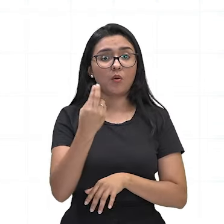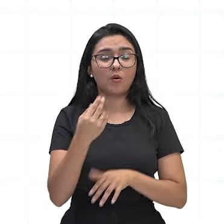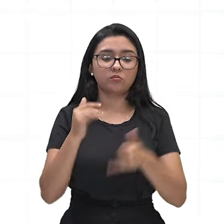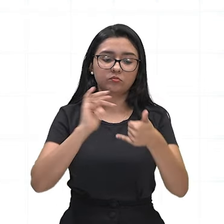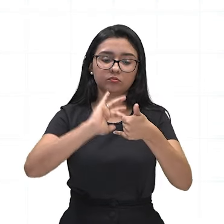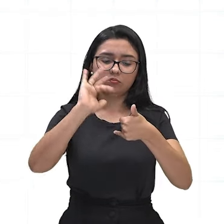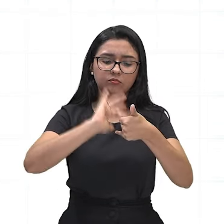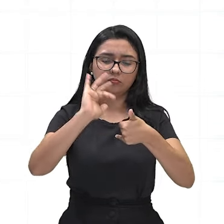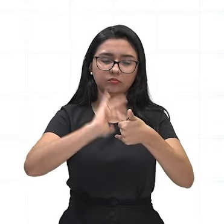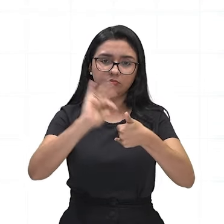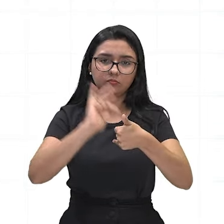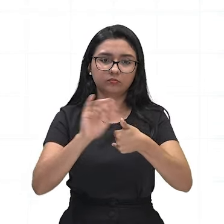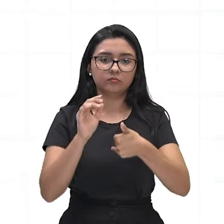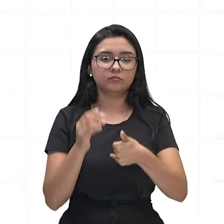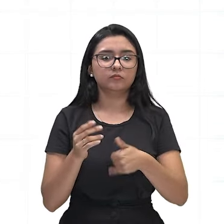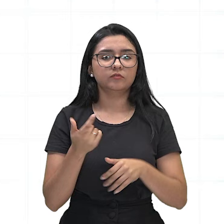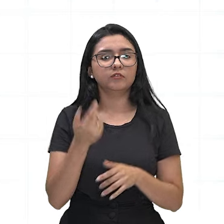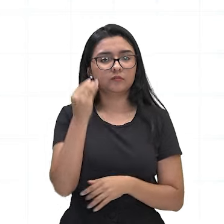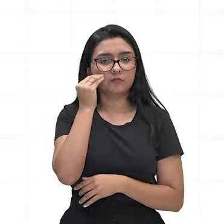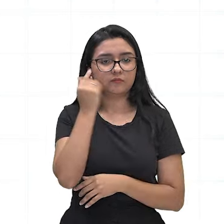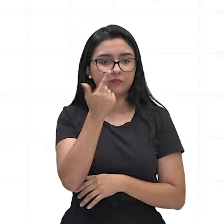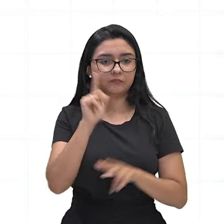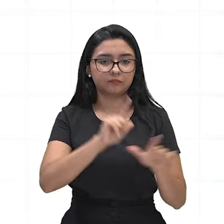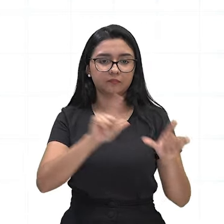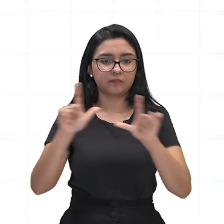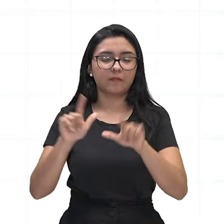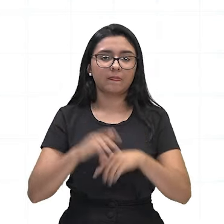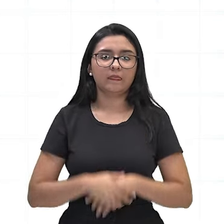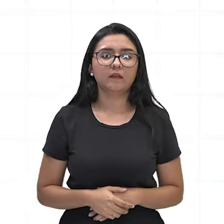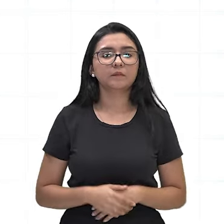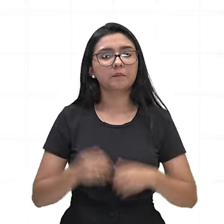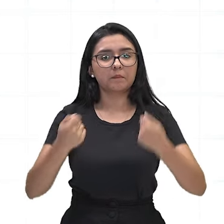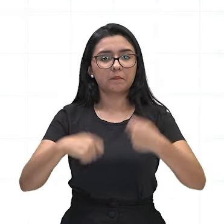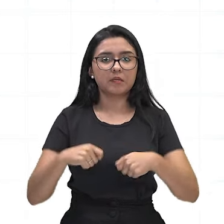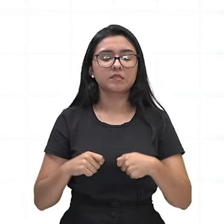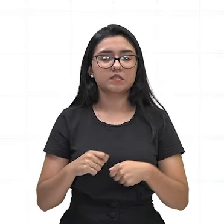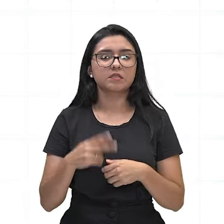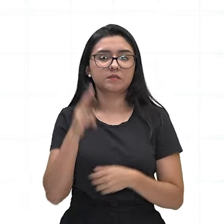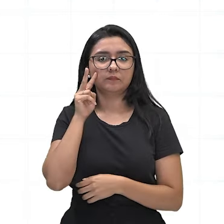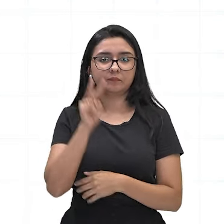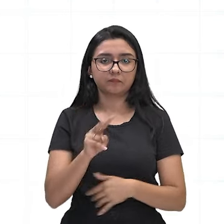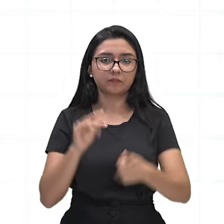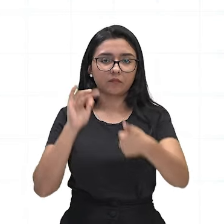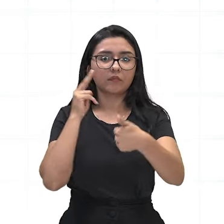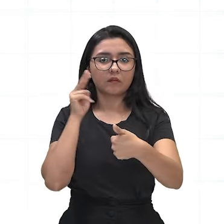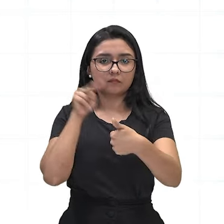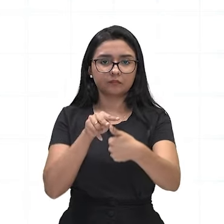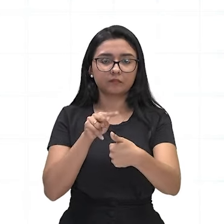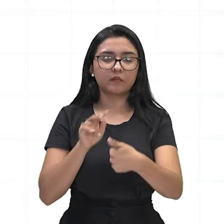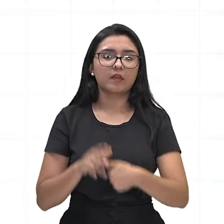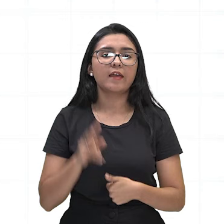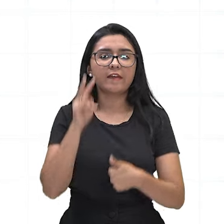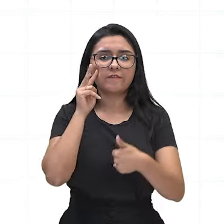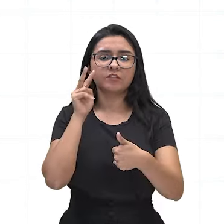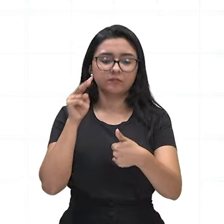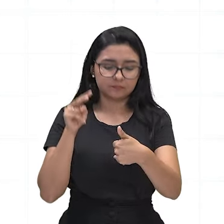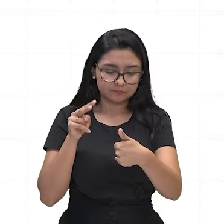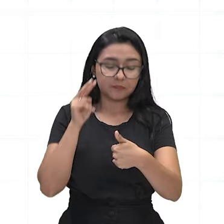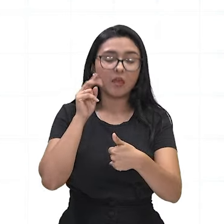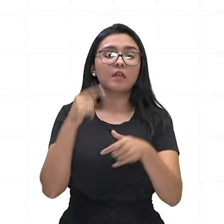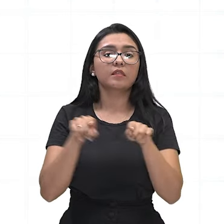exemplo como vocês vão ver na próxima cartela mantenha a tela no mesmo nível dos olhos Evite curvar a cabeça para